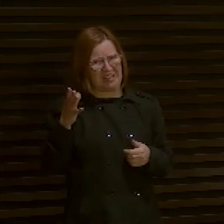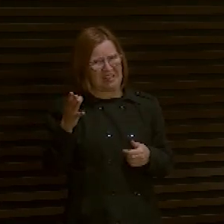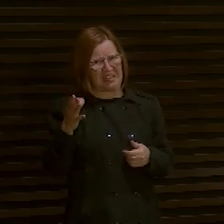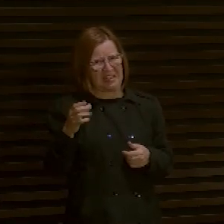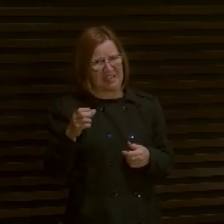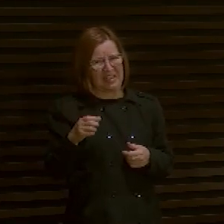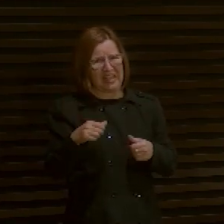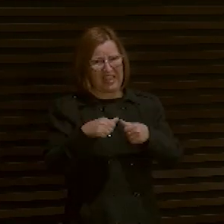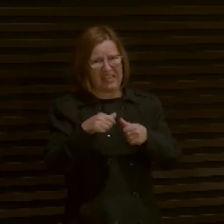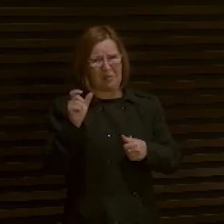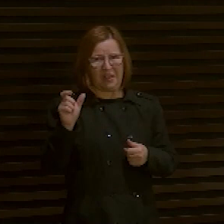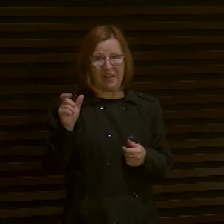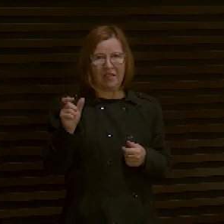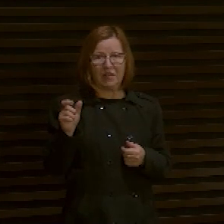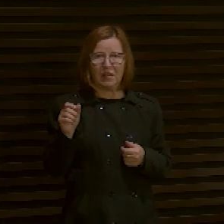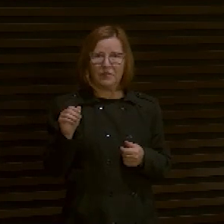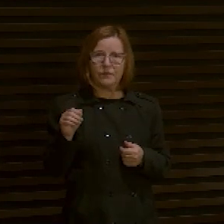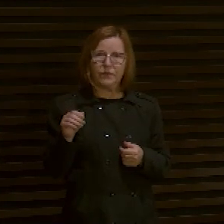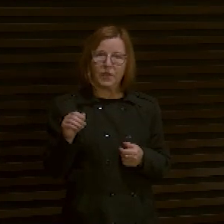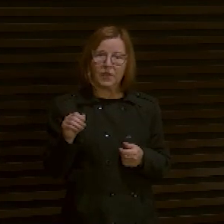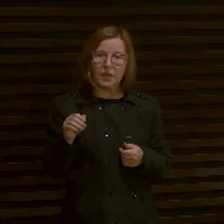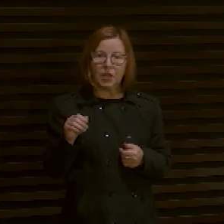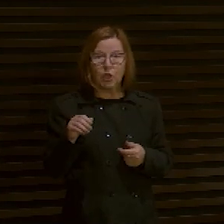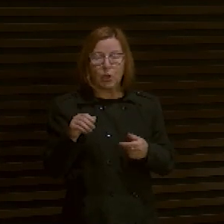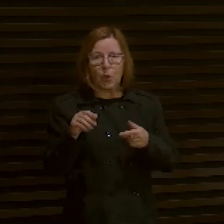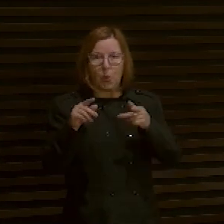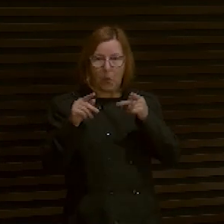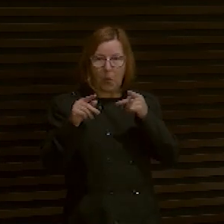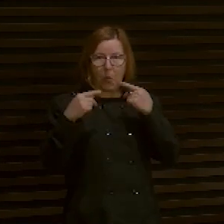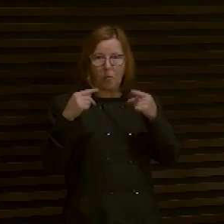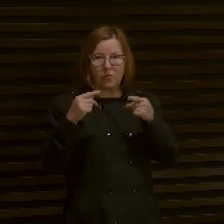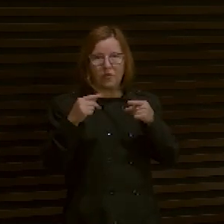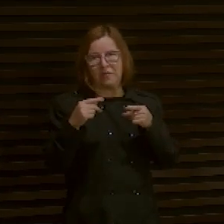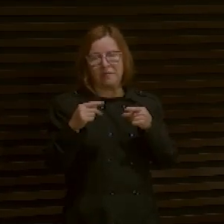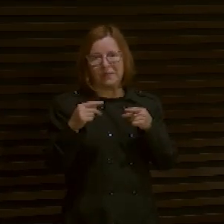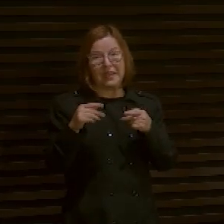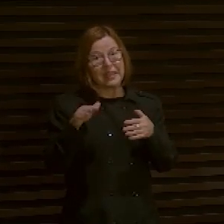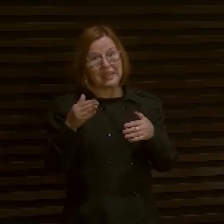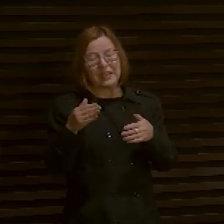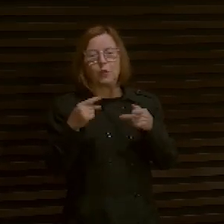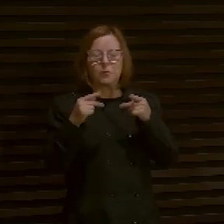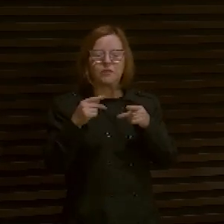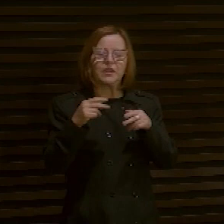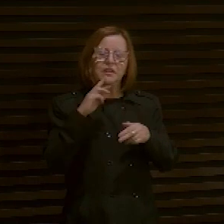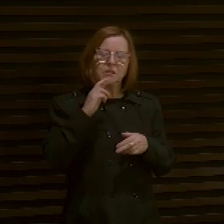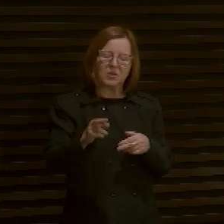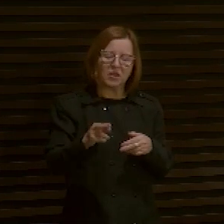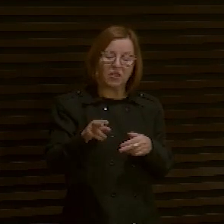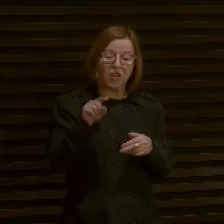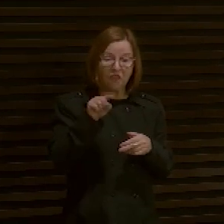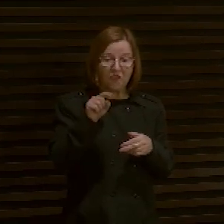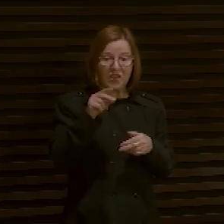Ao que o profeta havia respondido, eis que você verá isso com seus próprios olhos, mas não comerá disso. E assim aconteceu com ele, porque